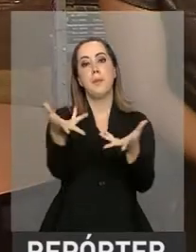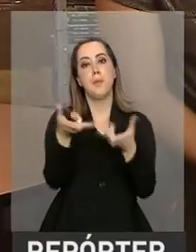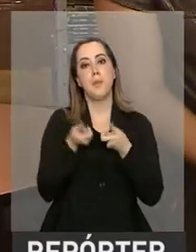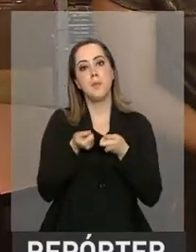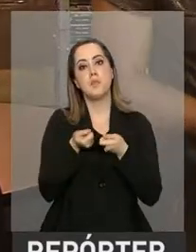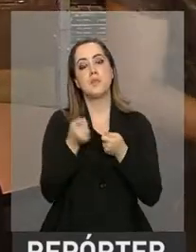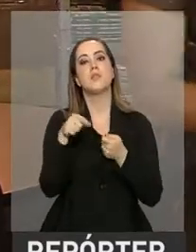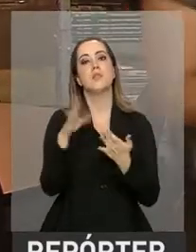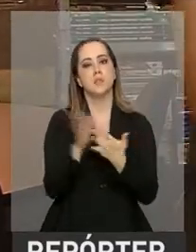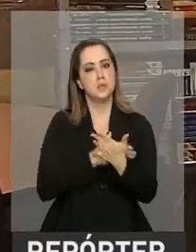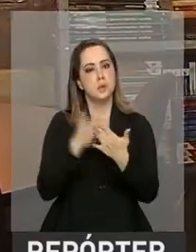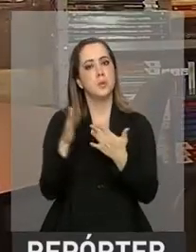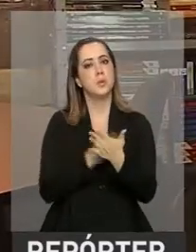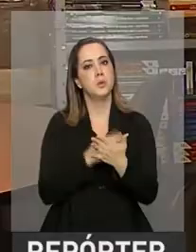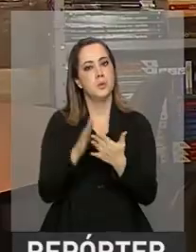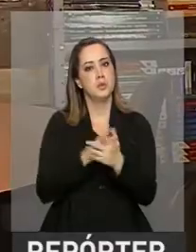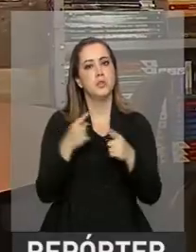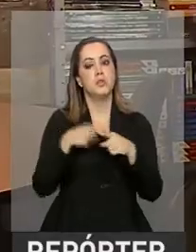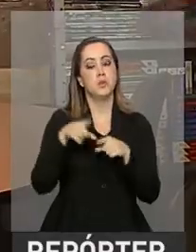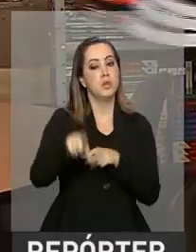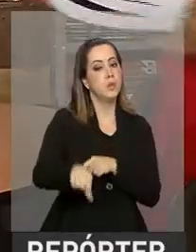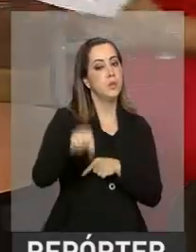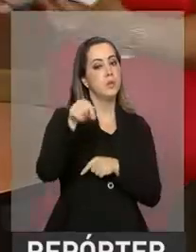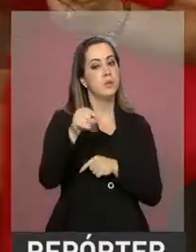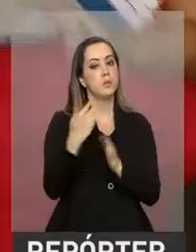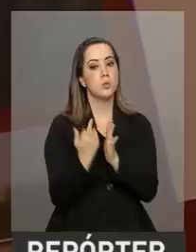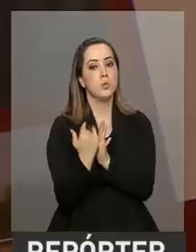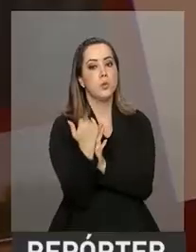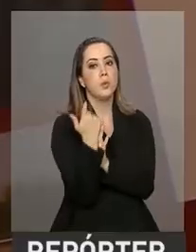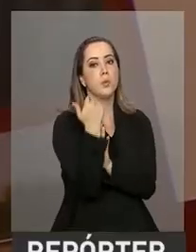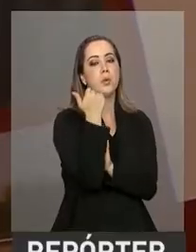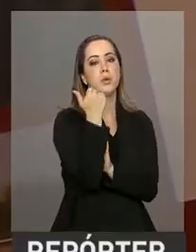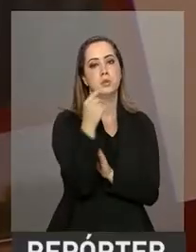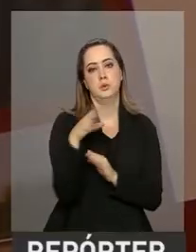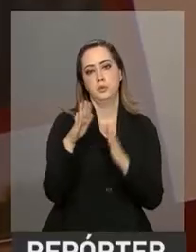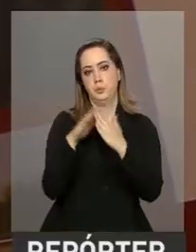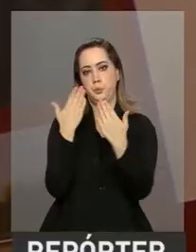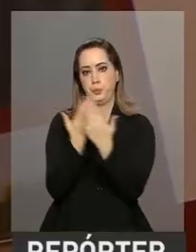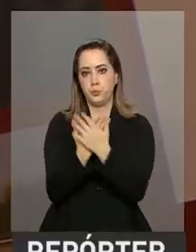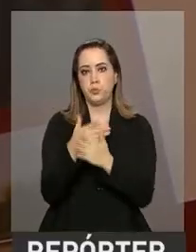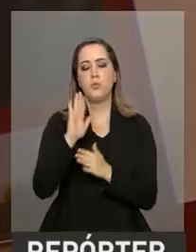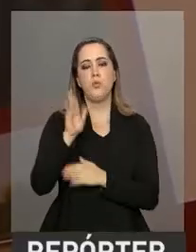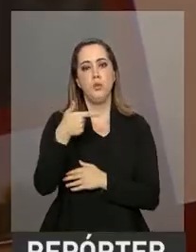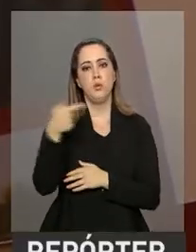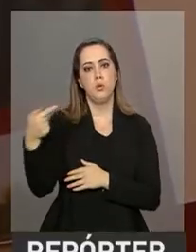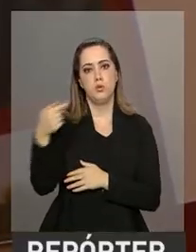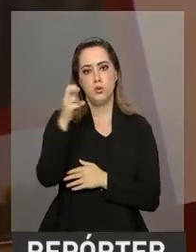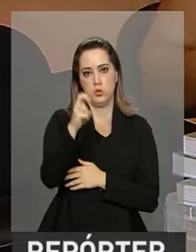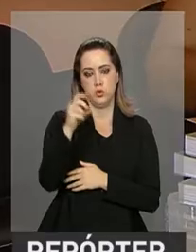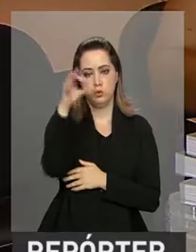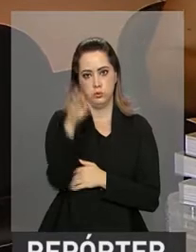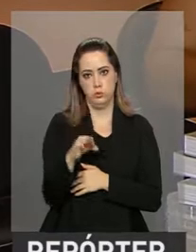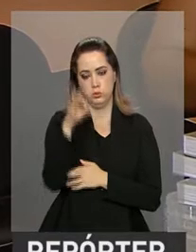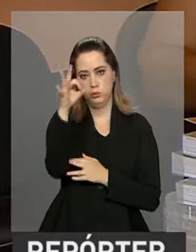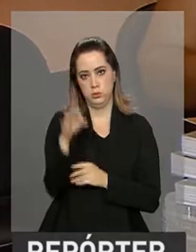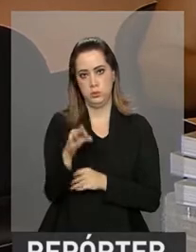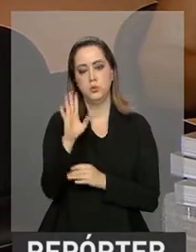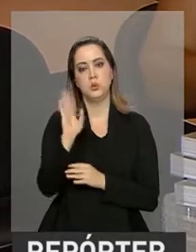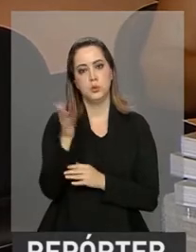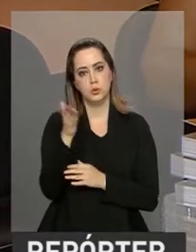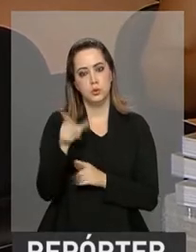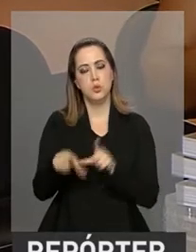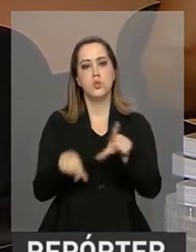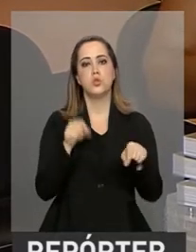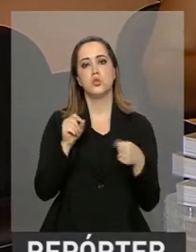que foi escolhido pela maioria das escolas hoje nós estamos com 75 por cento de adesão da escola e